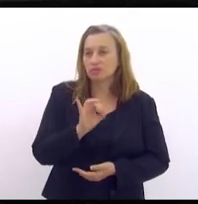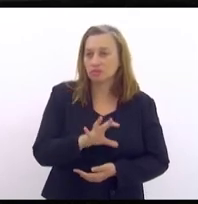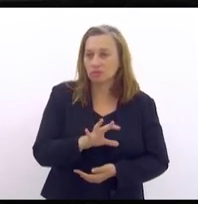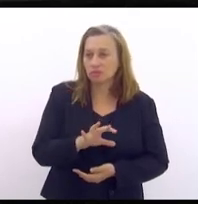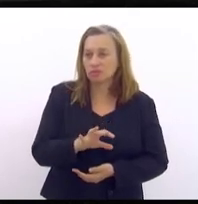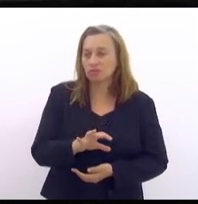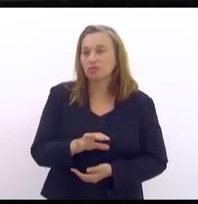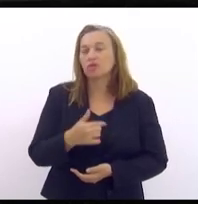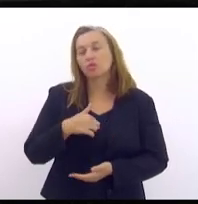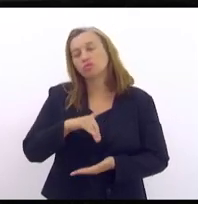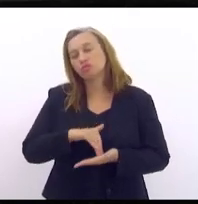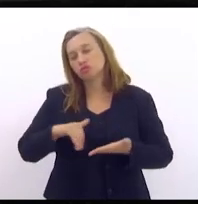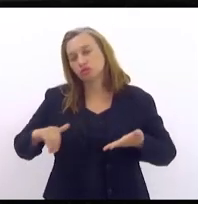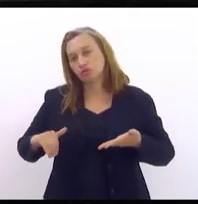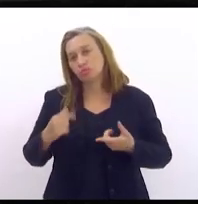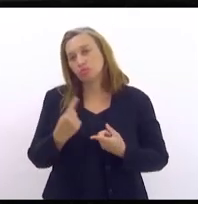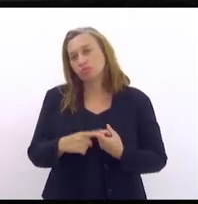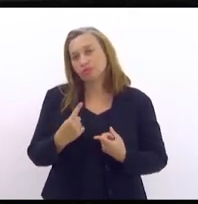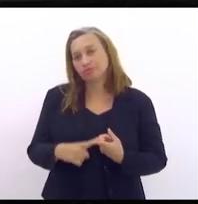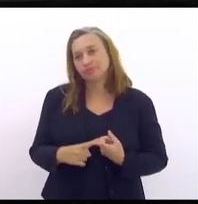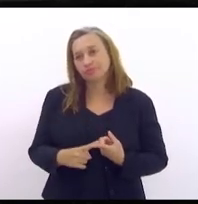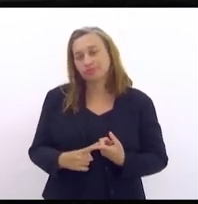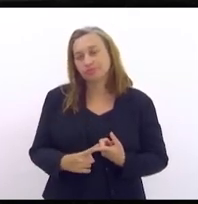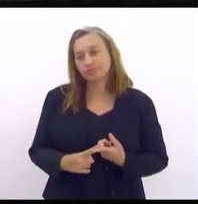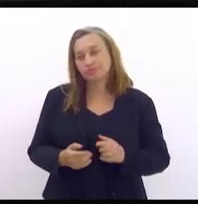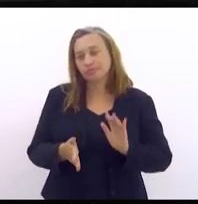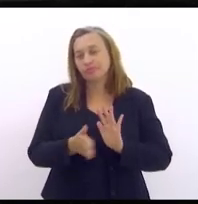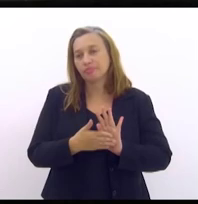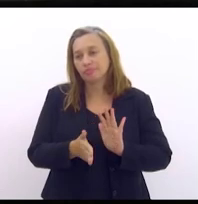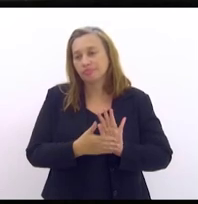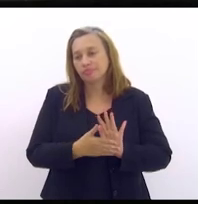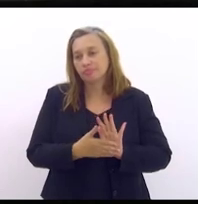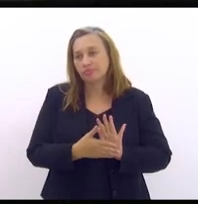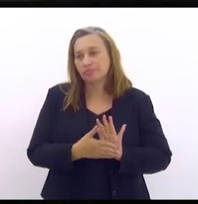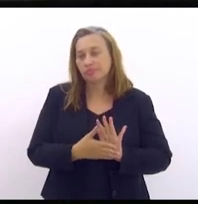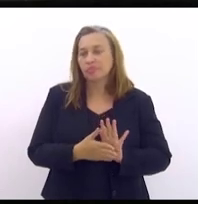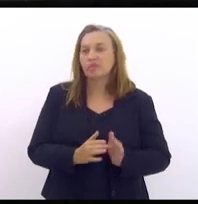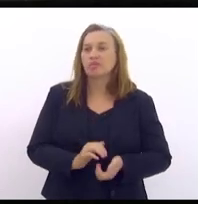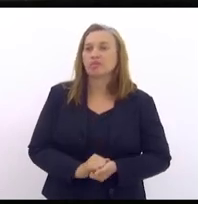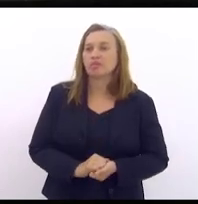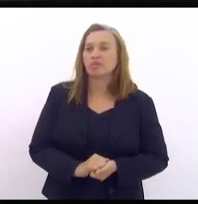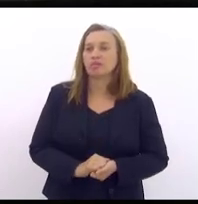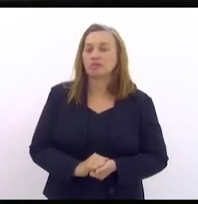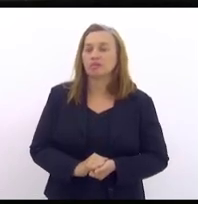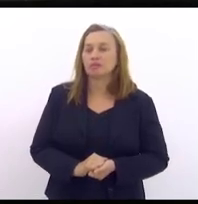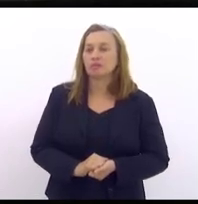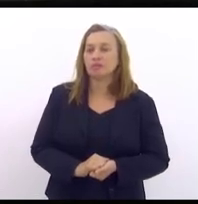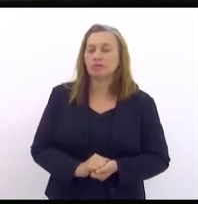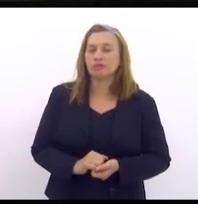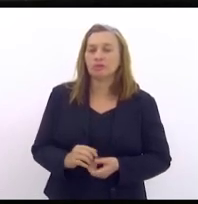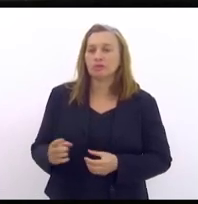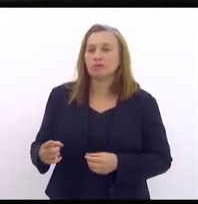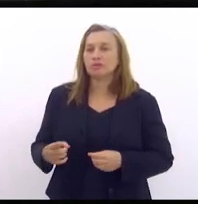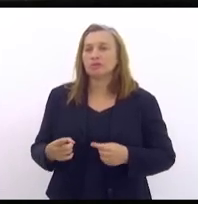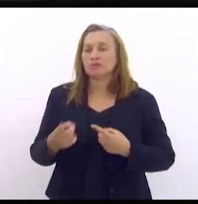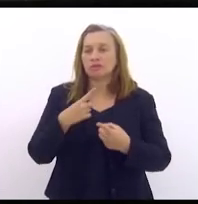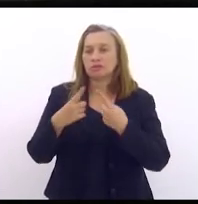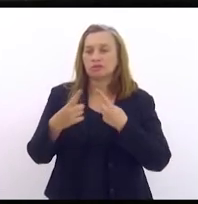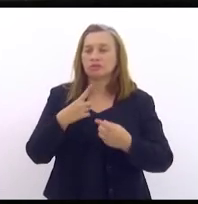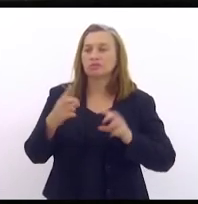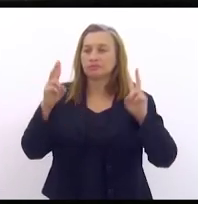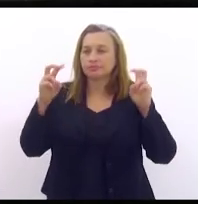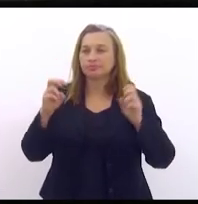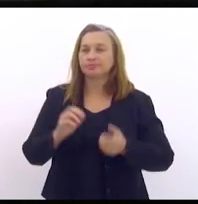as retiro, porque o propósito é trazer a discussão. E